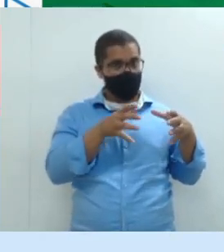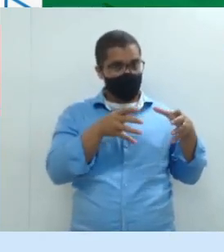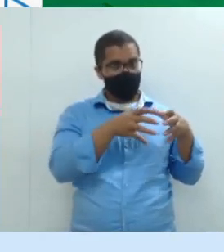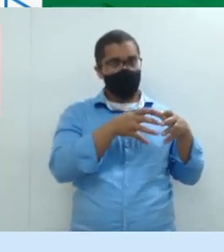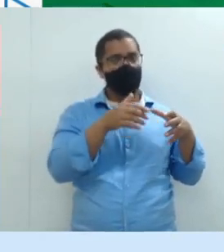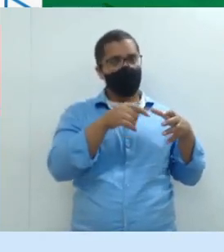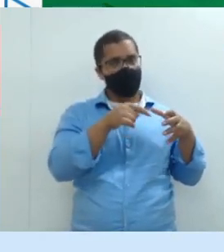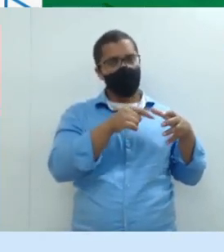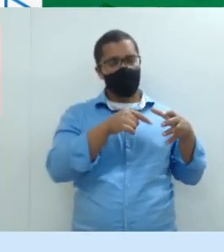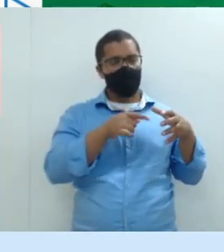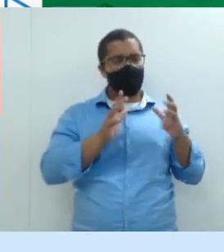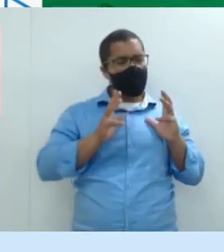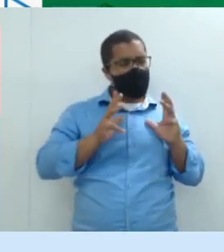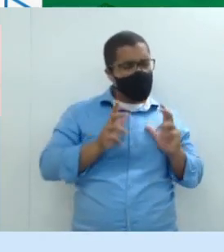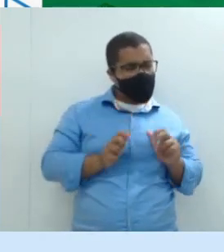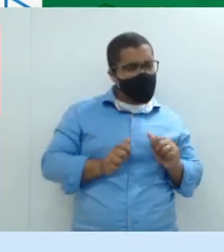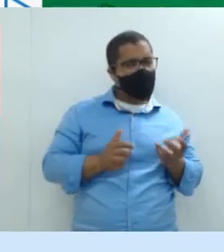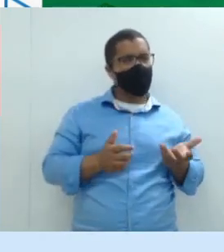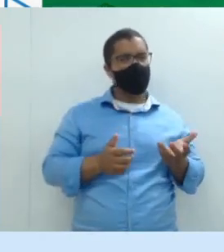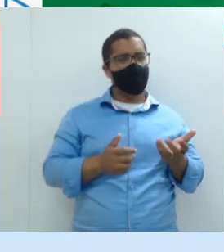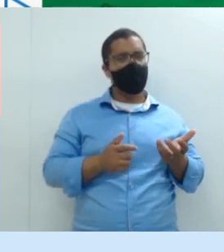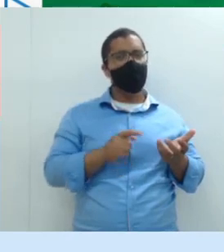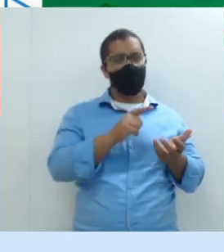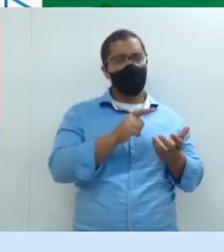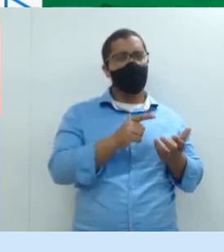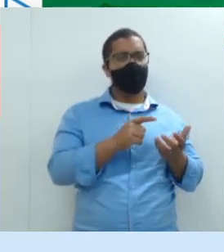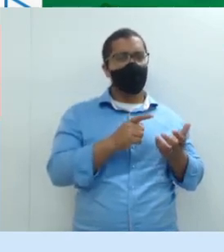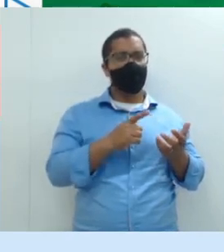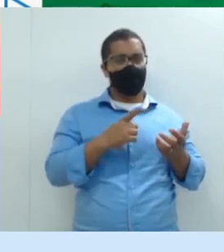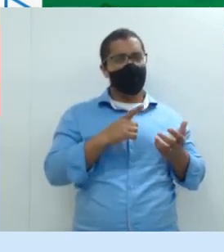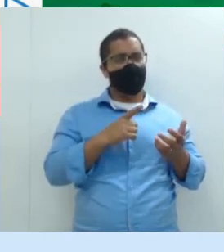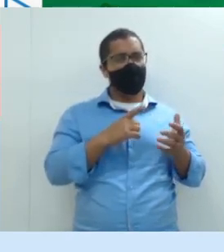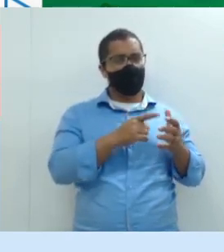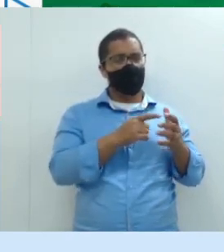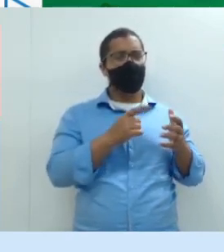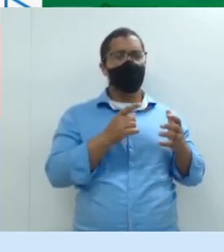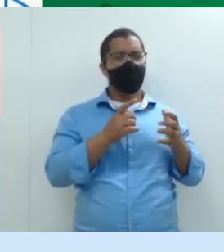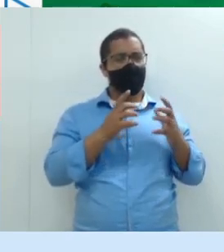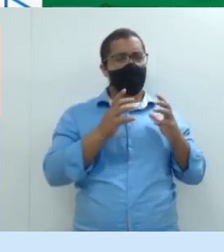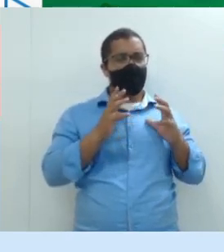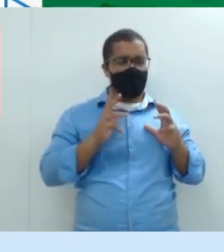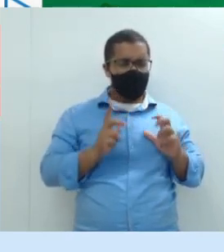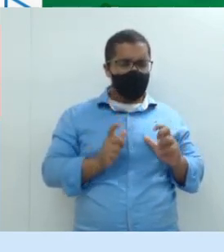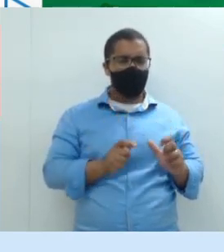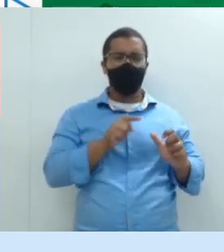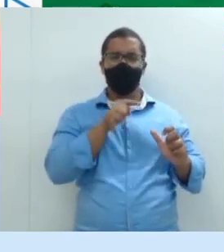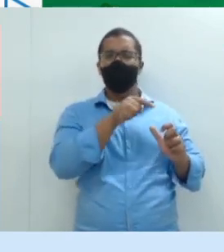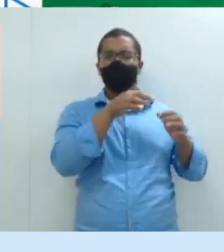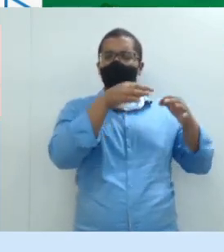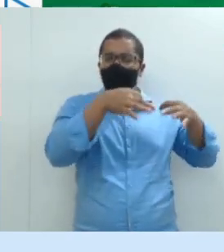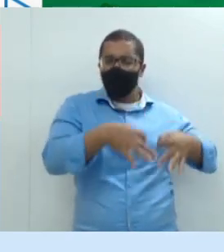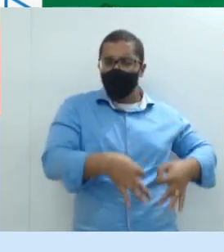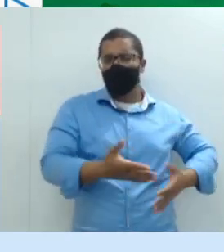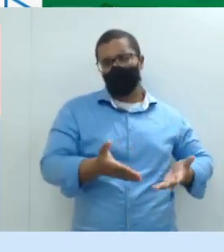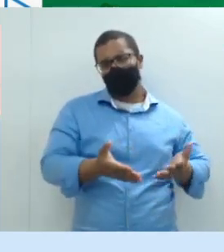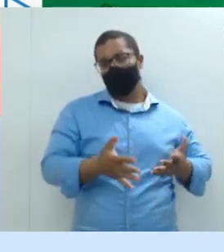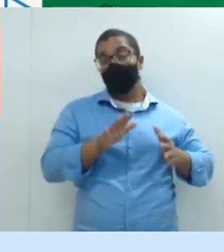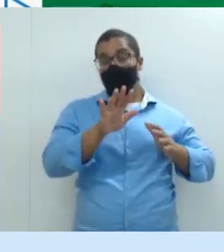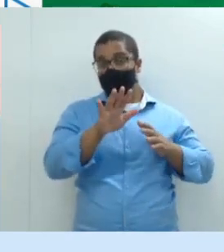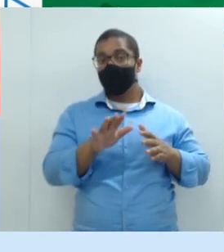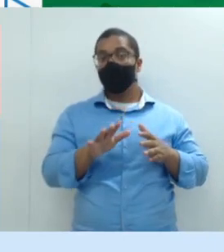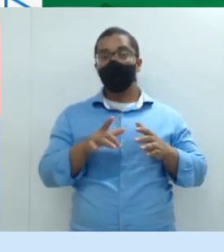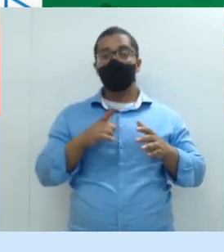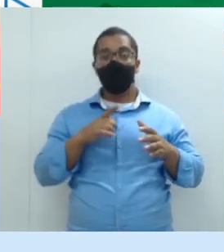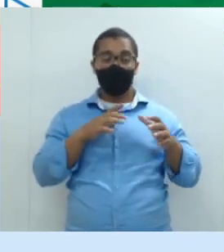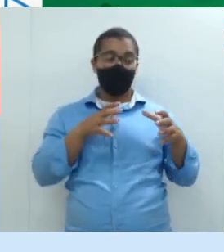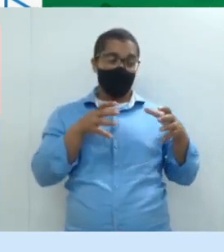vamos dizer assim, mais puro, vamos dizer assim, mais raiz, vamos dizer desse jeito, só para você compreender. Dentro desse clero também havia